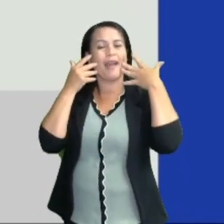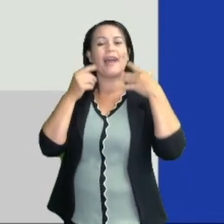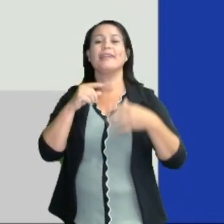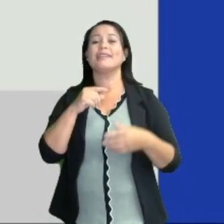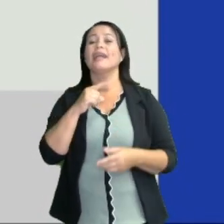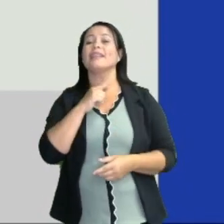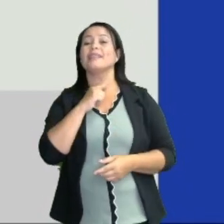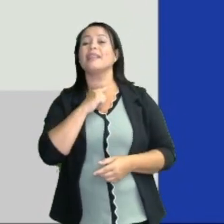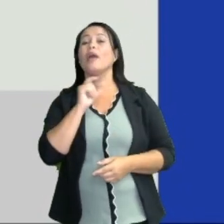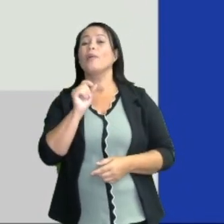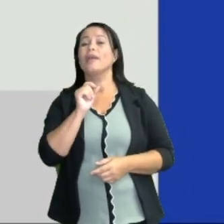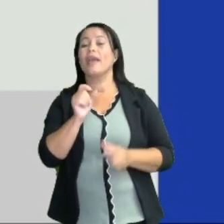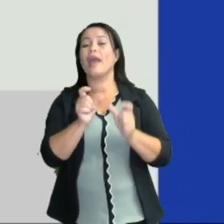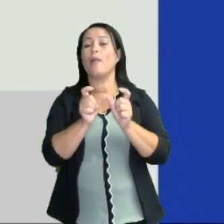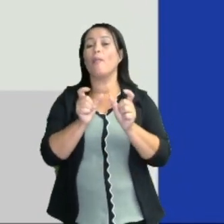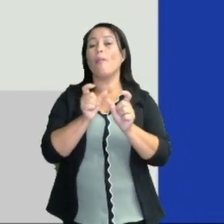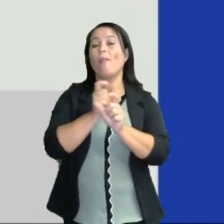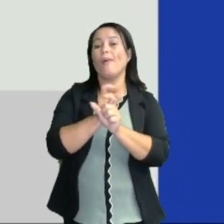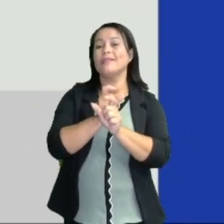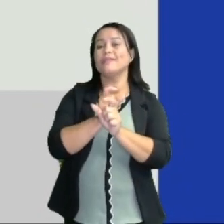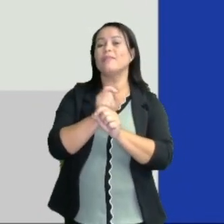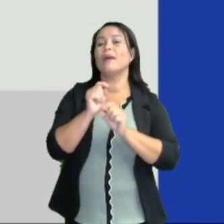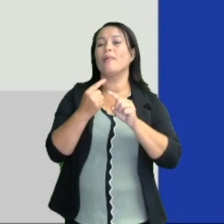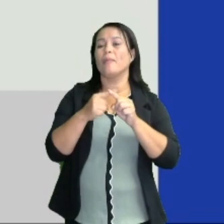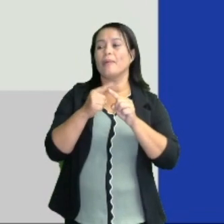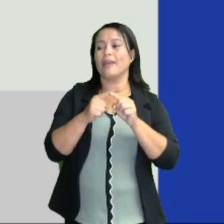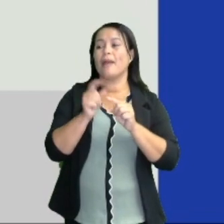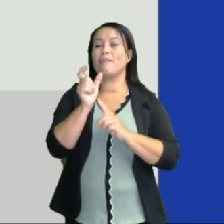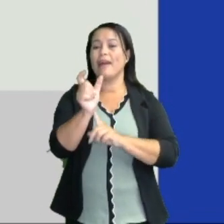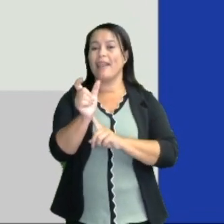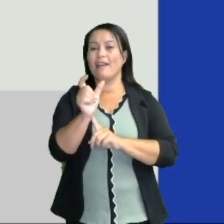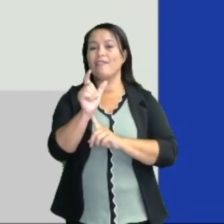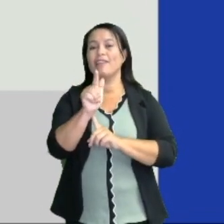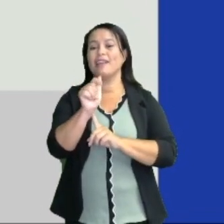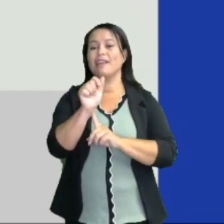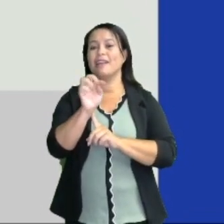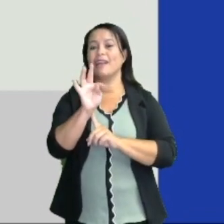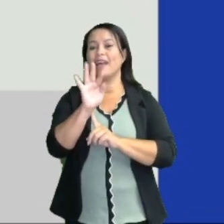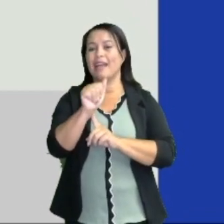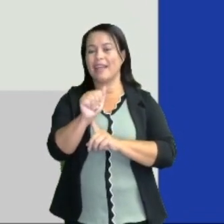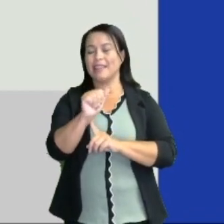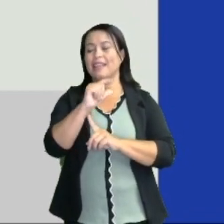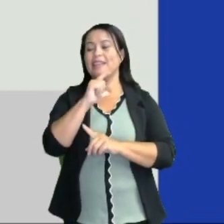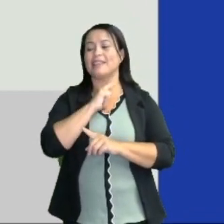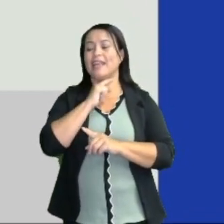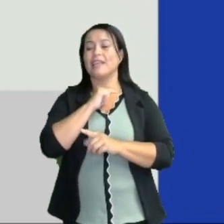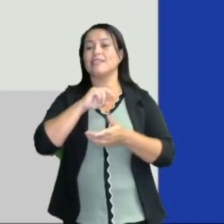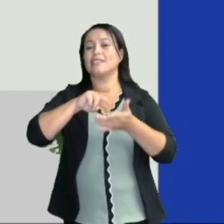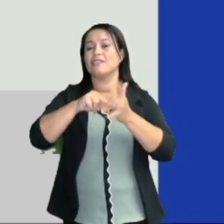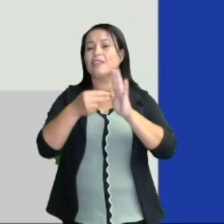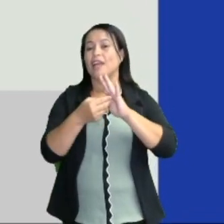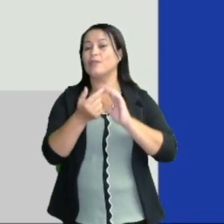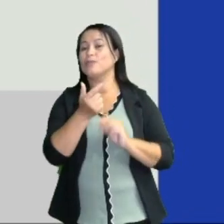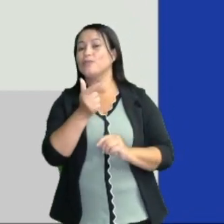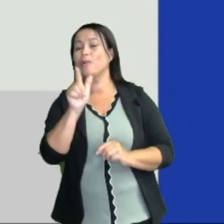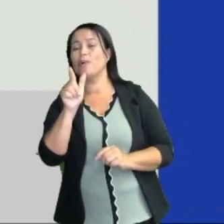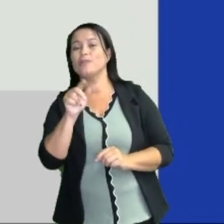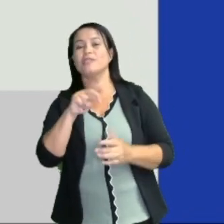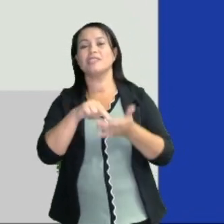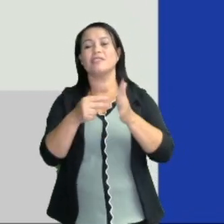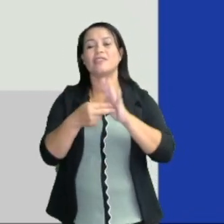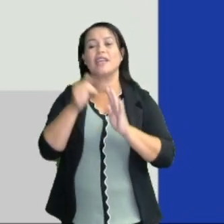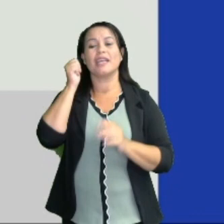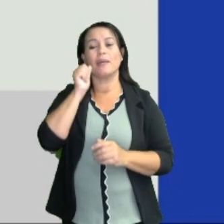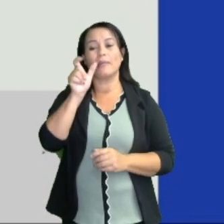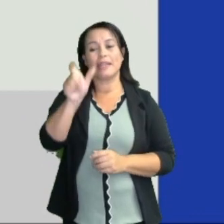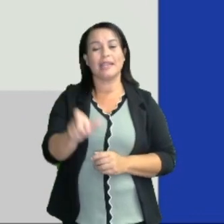quê? Porque a palavra gata aqui, ela tem um outro sentido. Ela está indicando que Duda é uma menina bonita, é